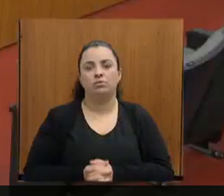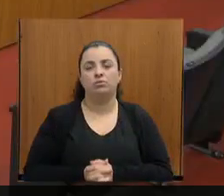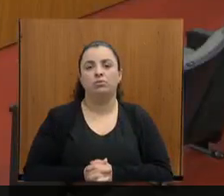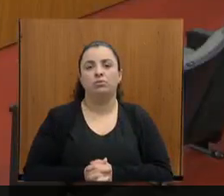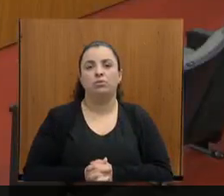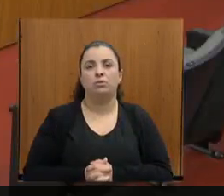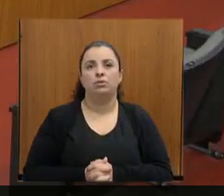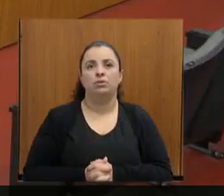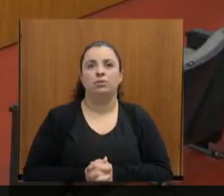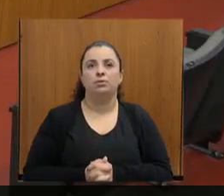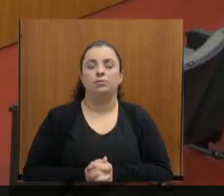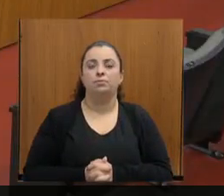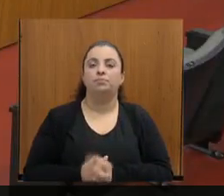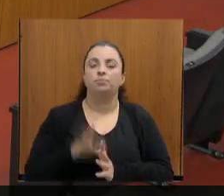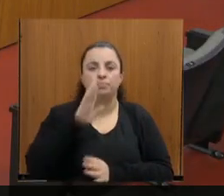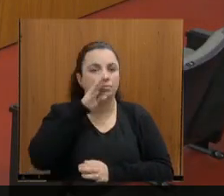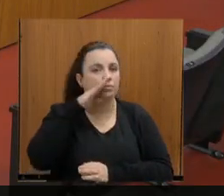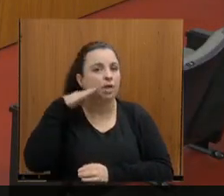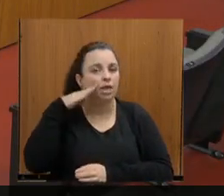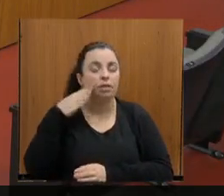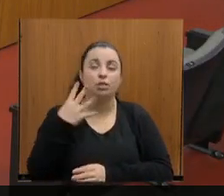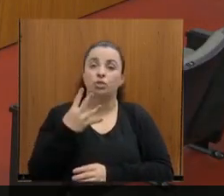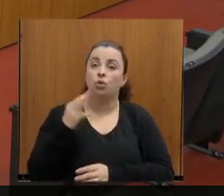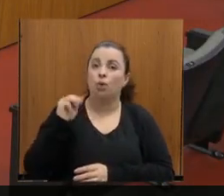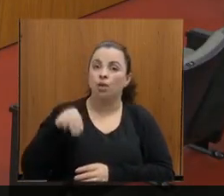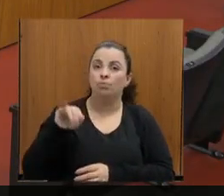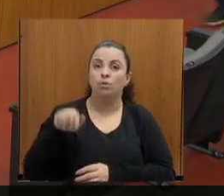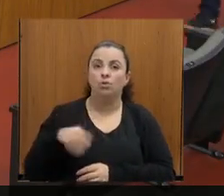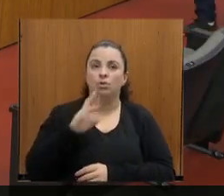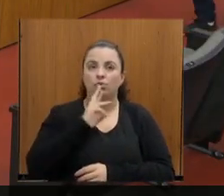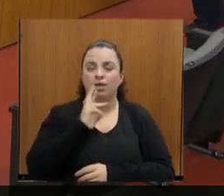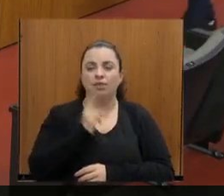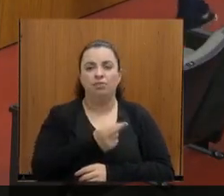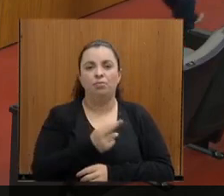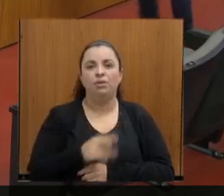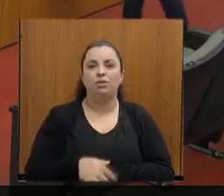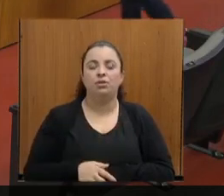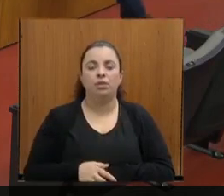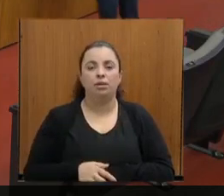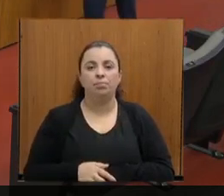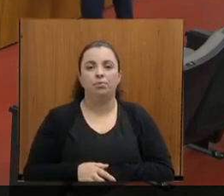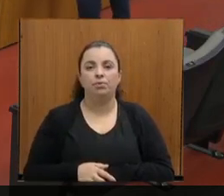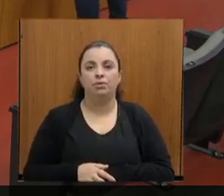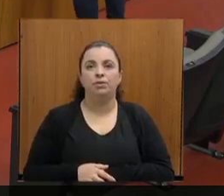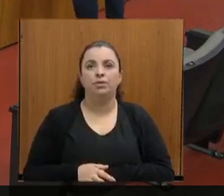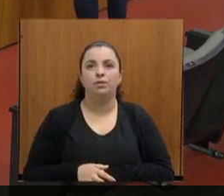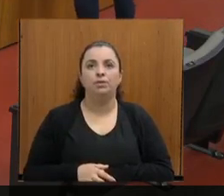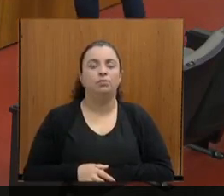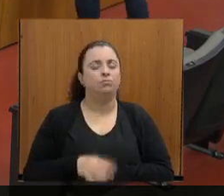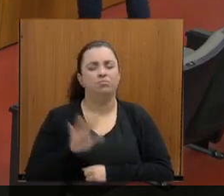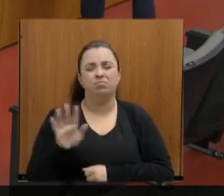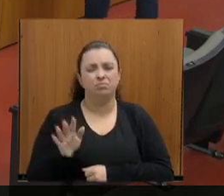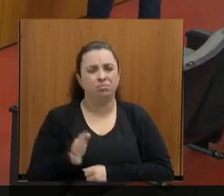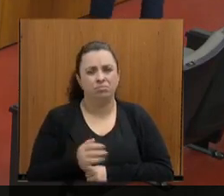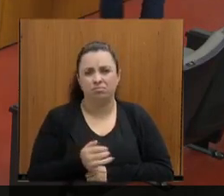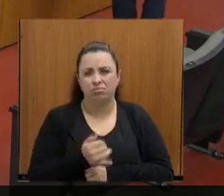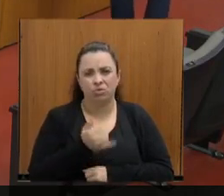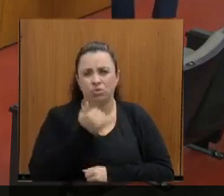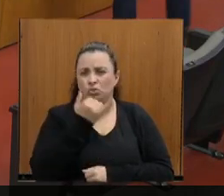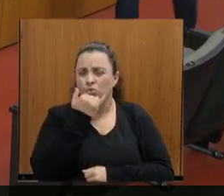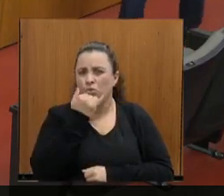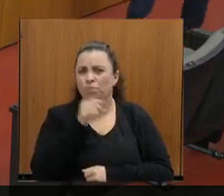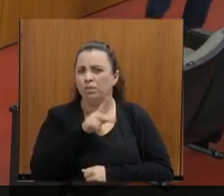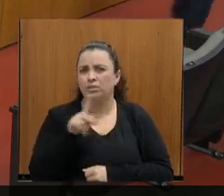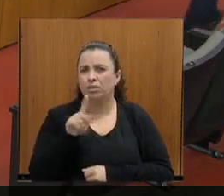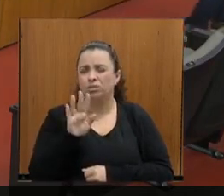a espada Beatriz Cerqueira tem 4 minutos para que faça aí desculpa Presidente nós